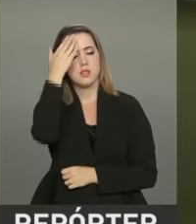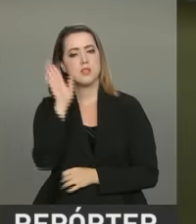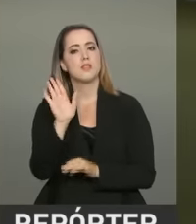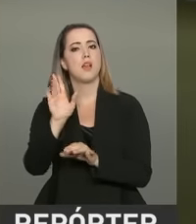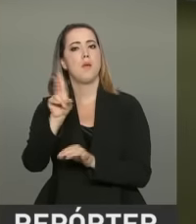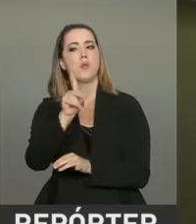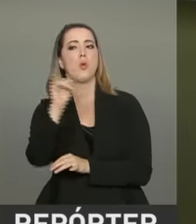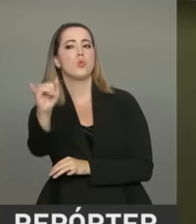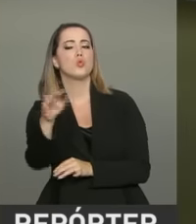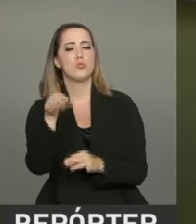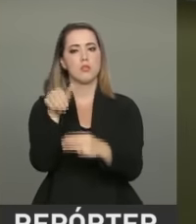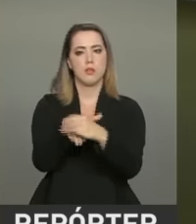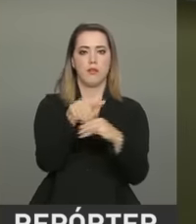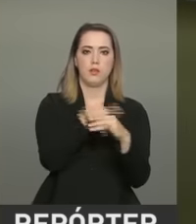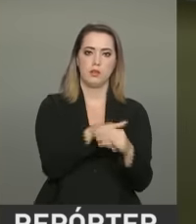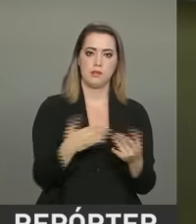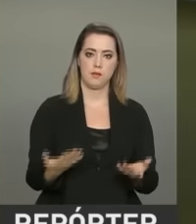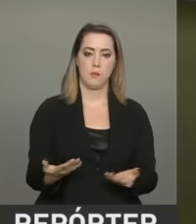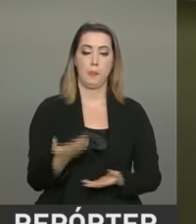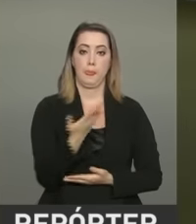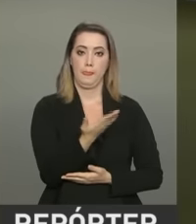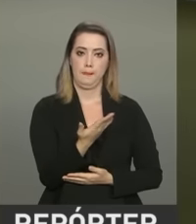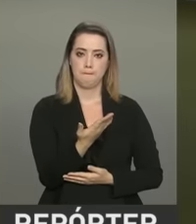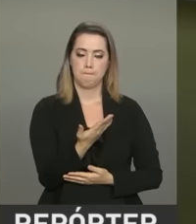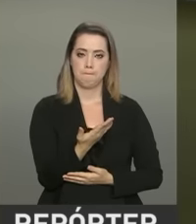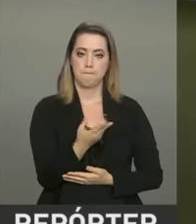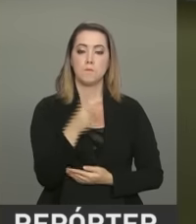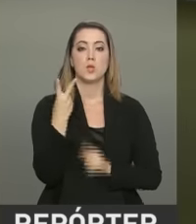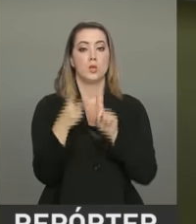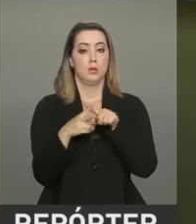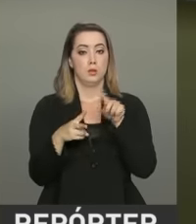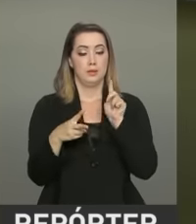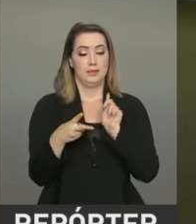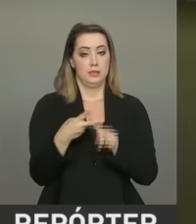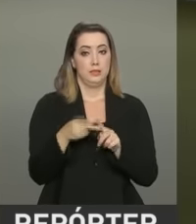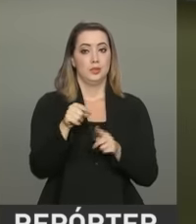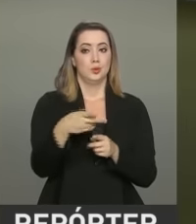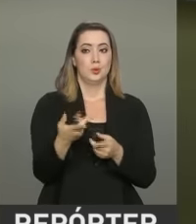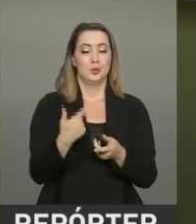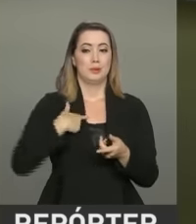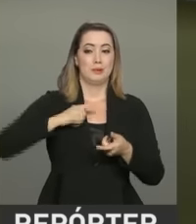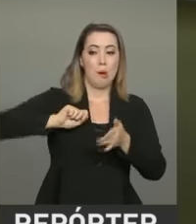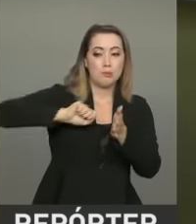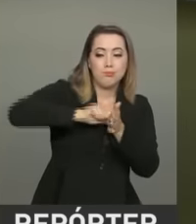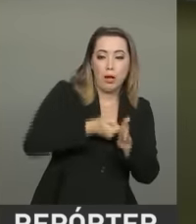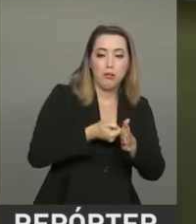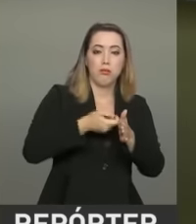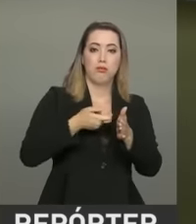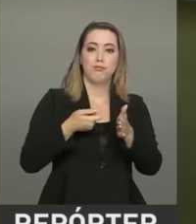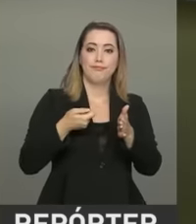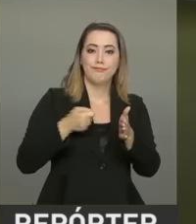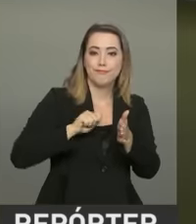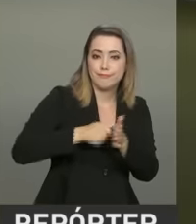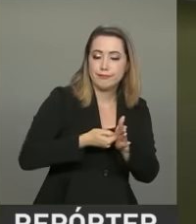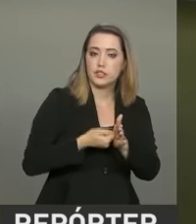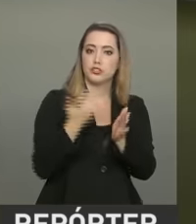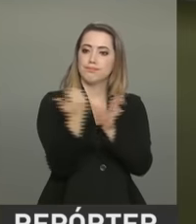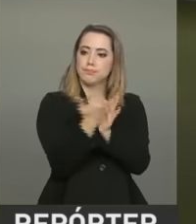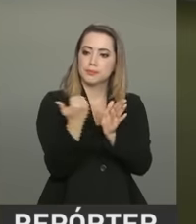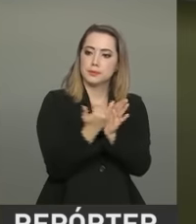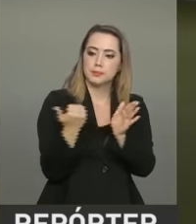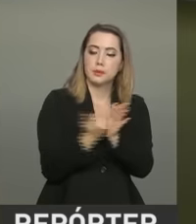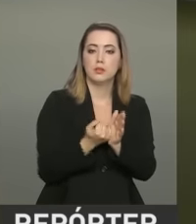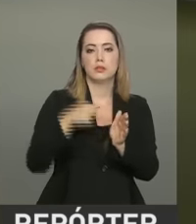das duas medidas provisórias que trancam a pauta aqui na Câmara dos Deputados. Ela está prevista na ordem do dia, pode